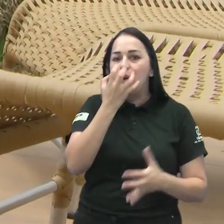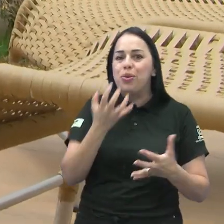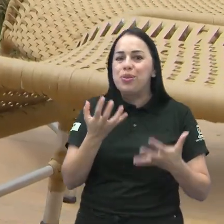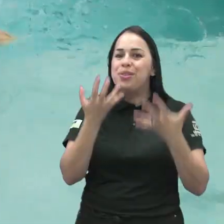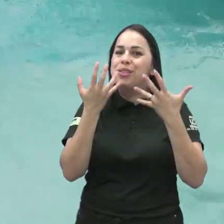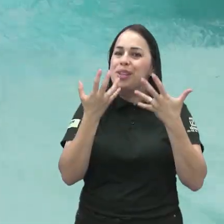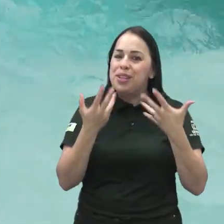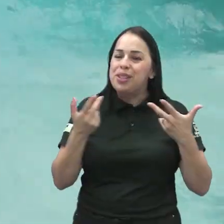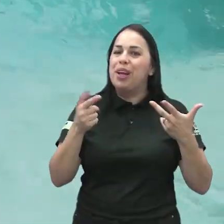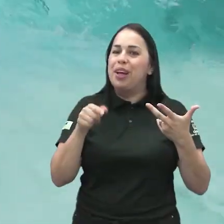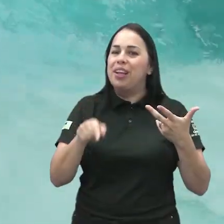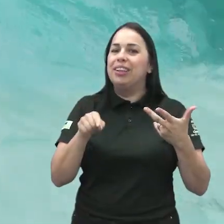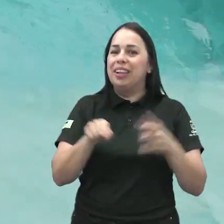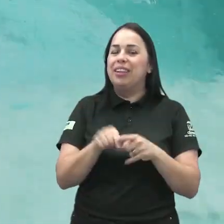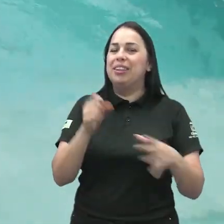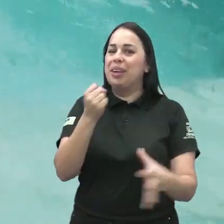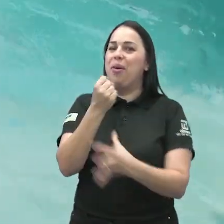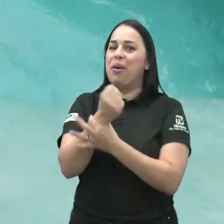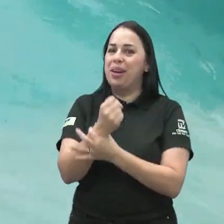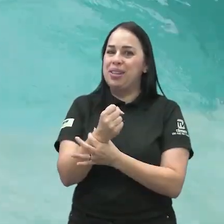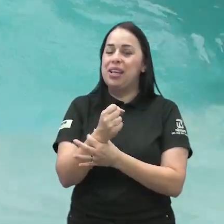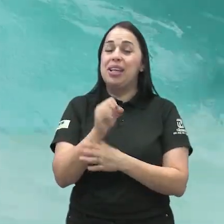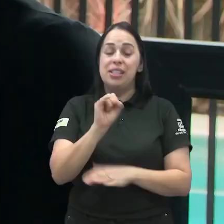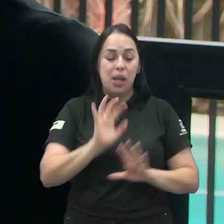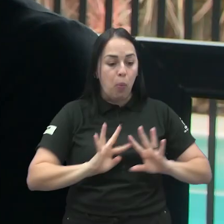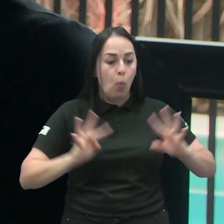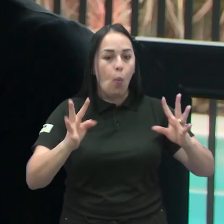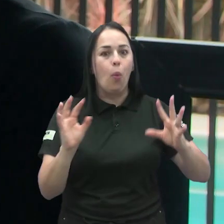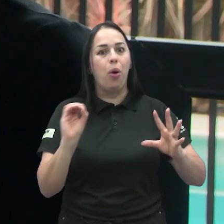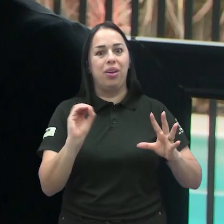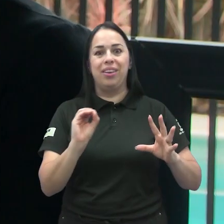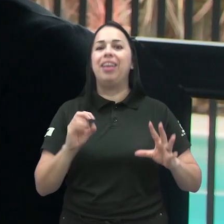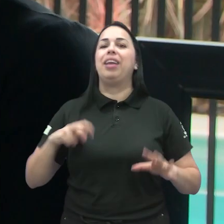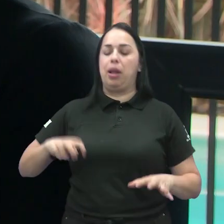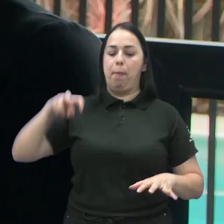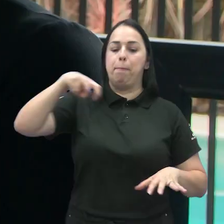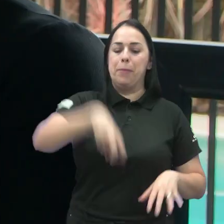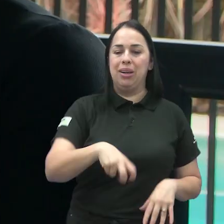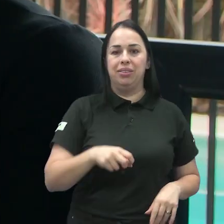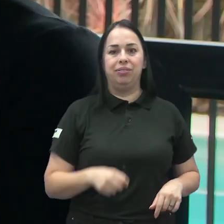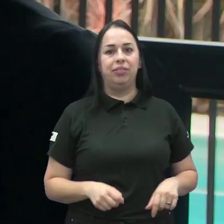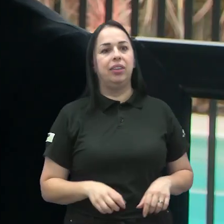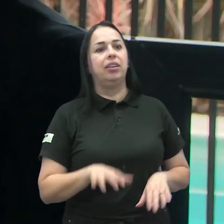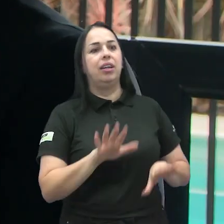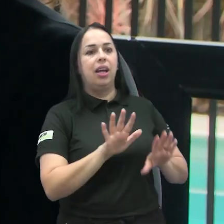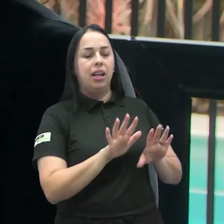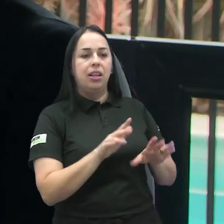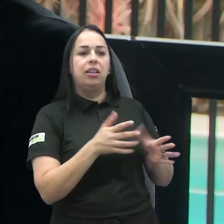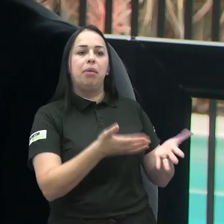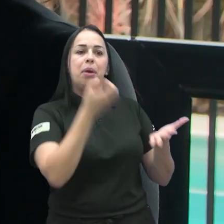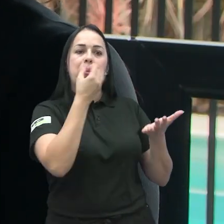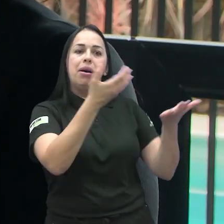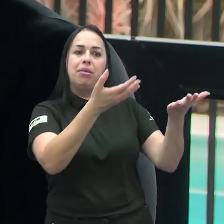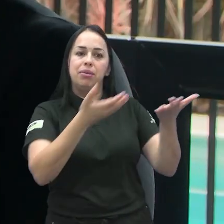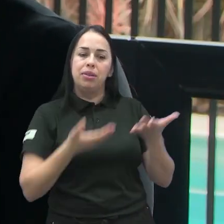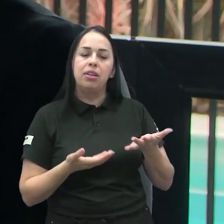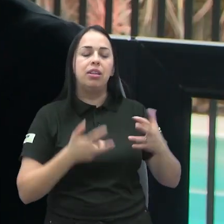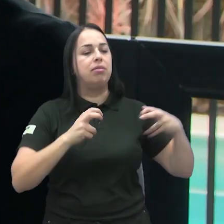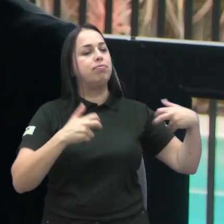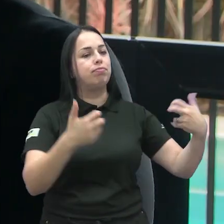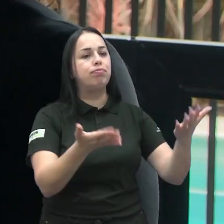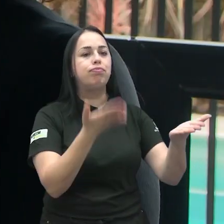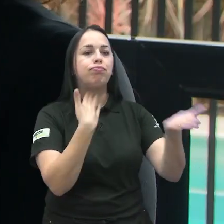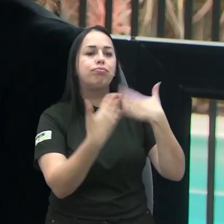em segurança, até porque se não for assim, eles aproveitam. E as crianças também, quando a gente recebe os amigos, a gente tem toda a segurança de ter aquele